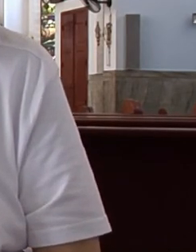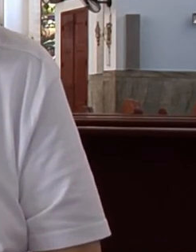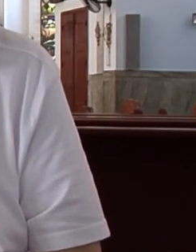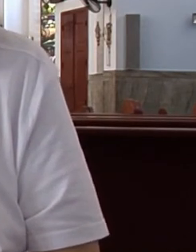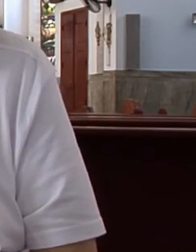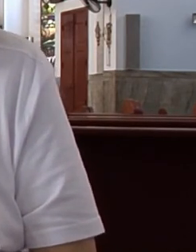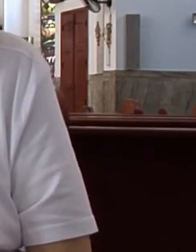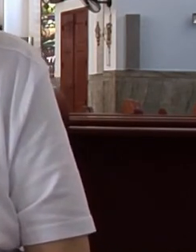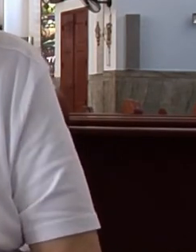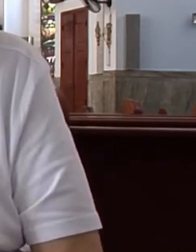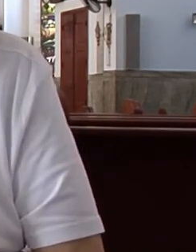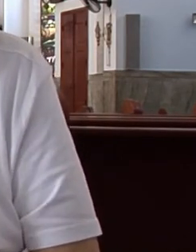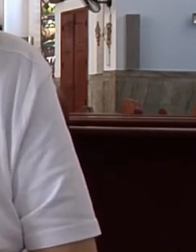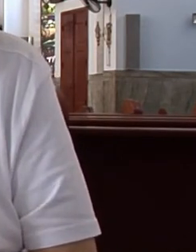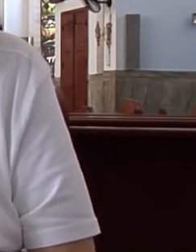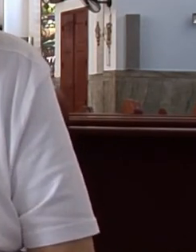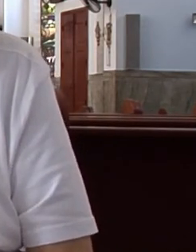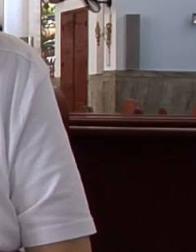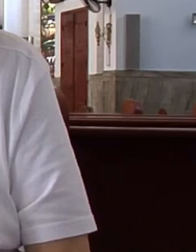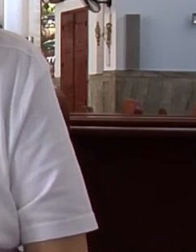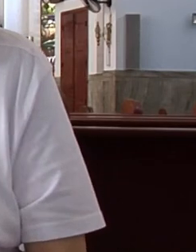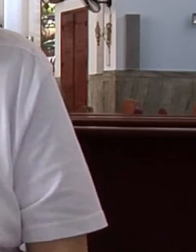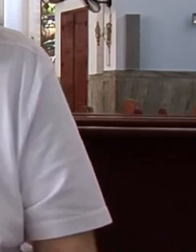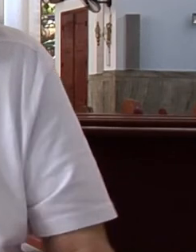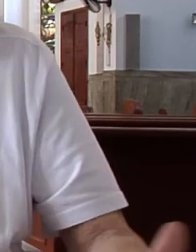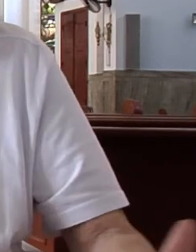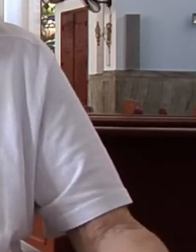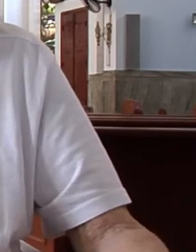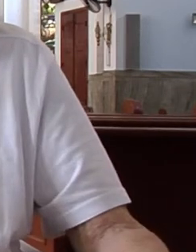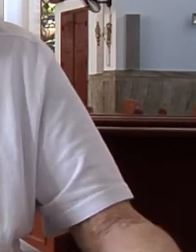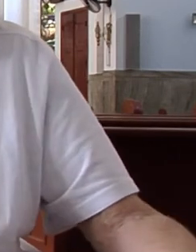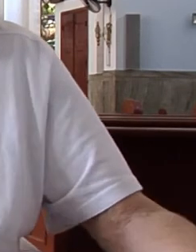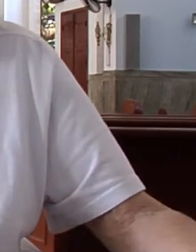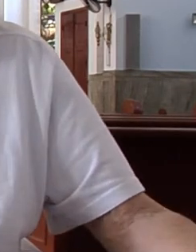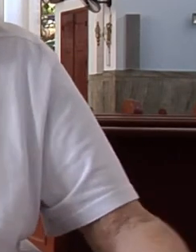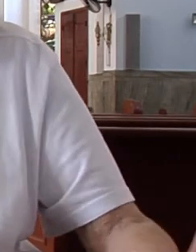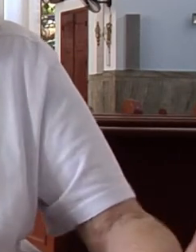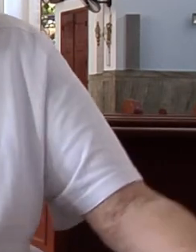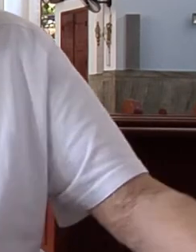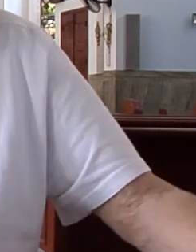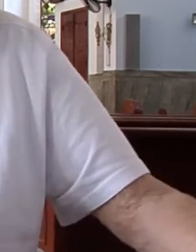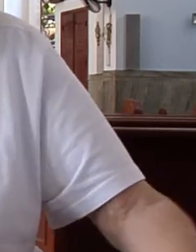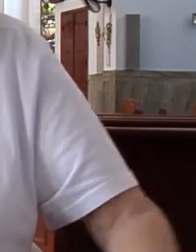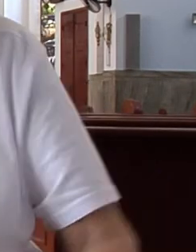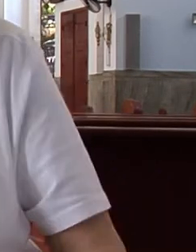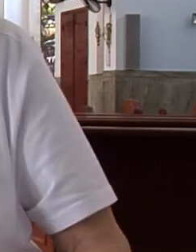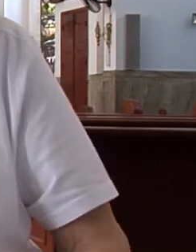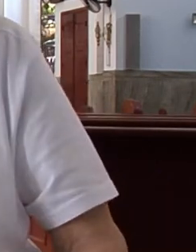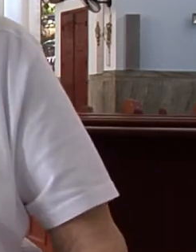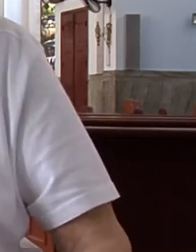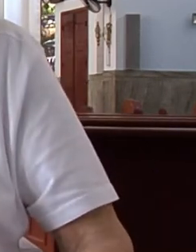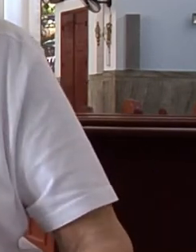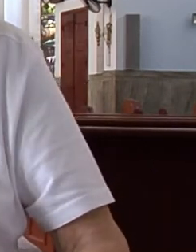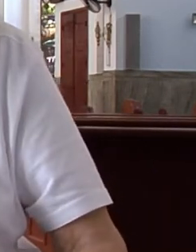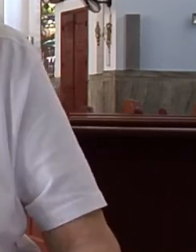caminhos. Não é? Quando você não tem notícia deles, como é que você vai escolher uma coisa que você não conhece? Mas eu posso garantir a você que deve ter